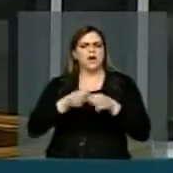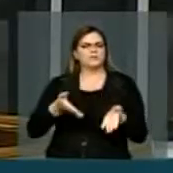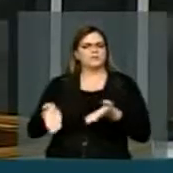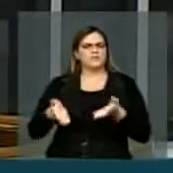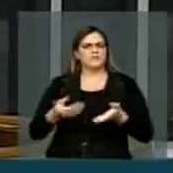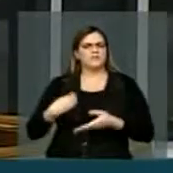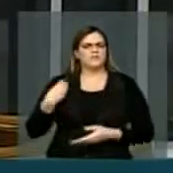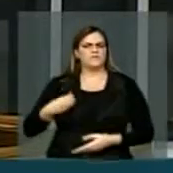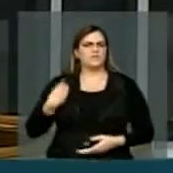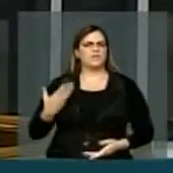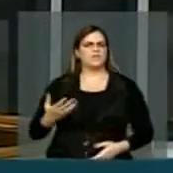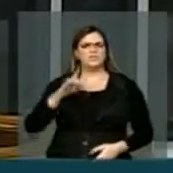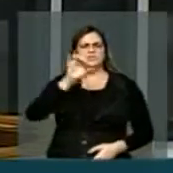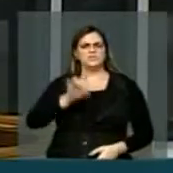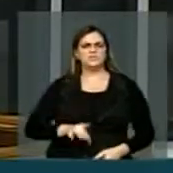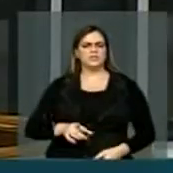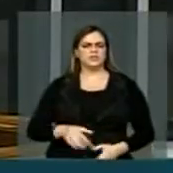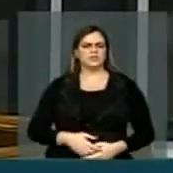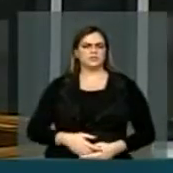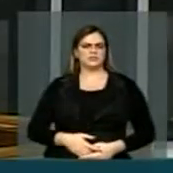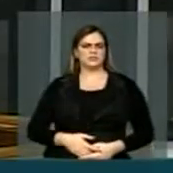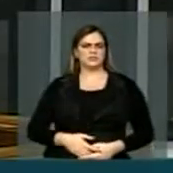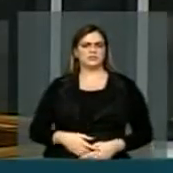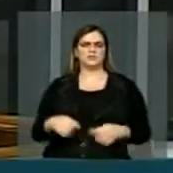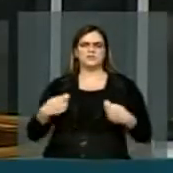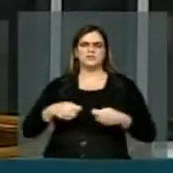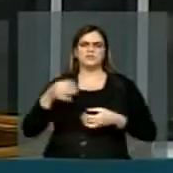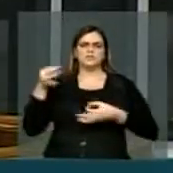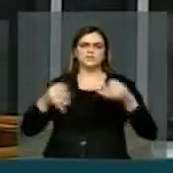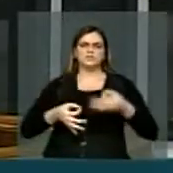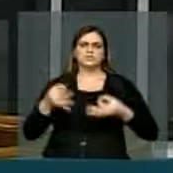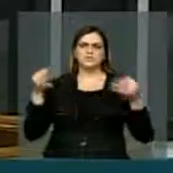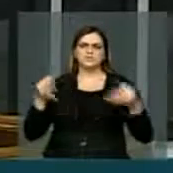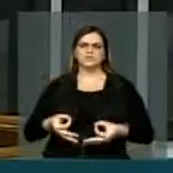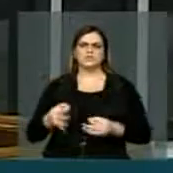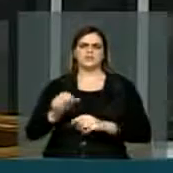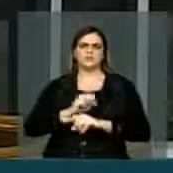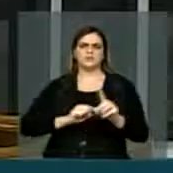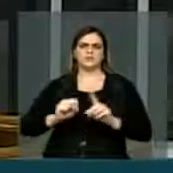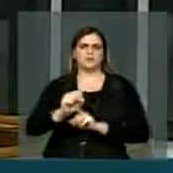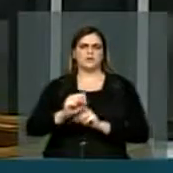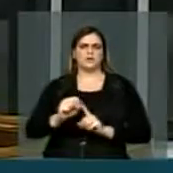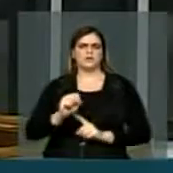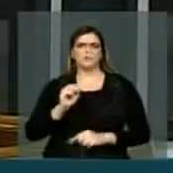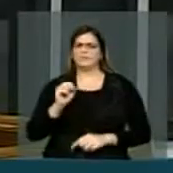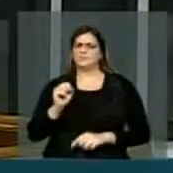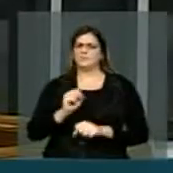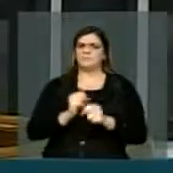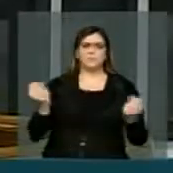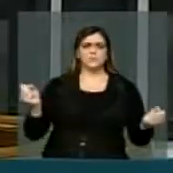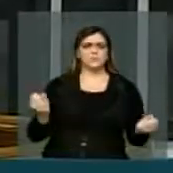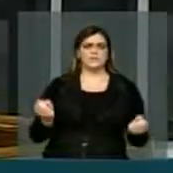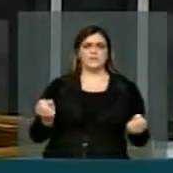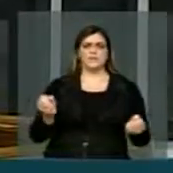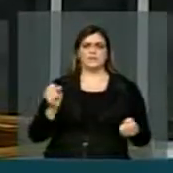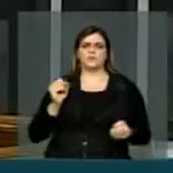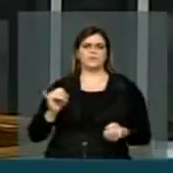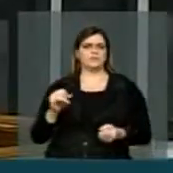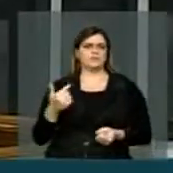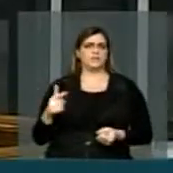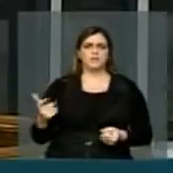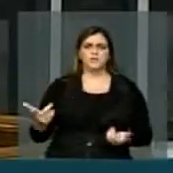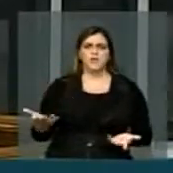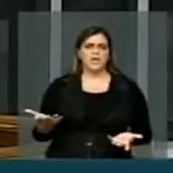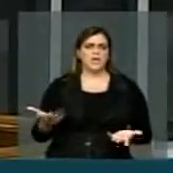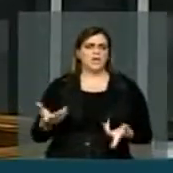gente possa garantir, justiça social. E não há justiça social em país nenhum